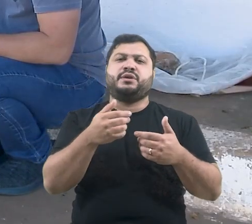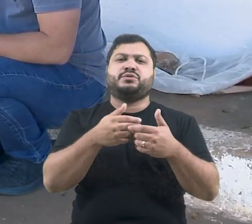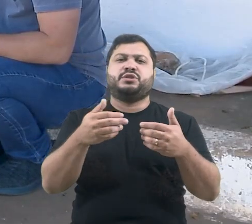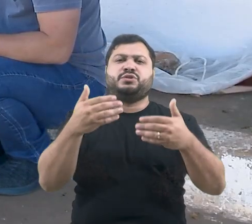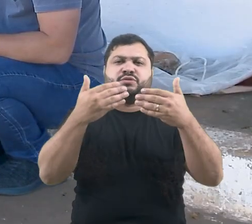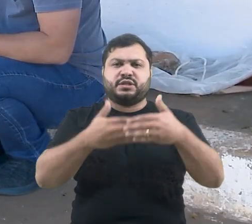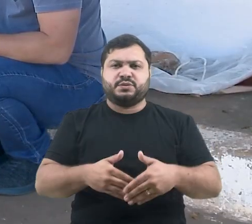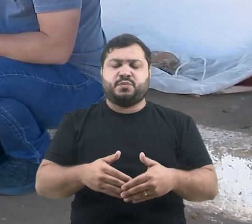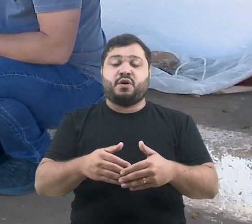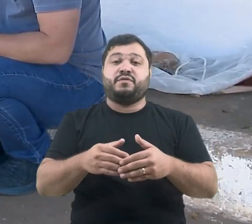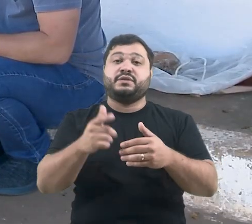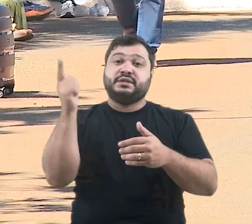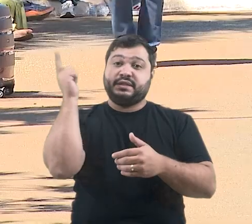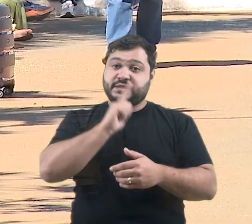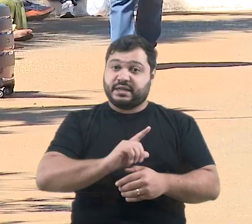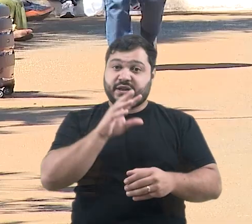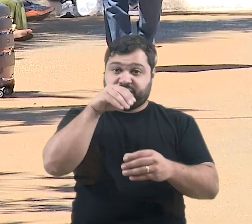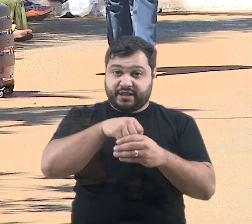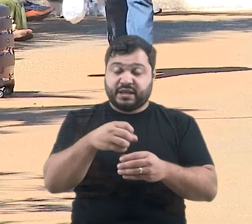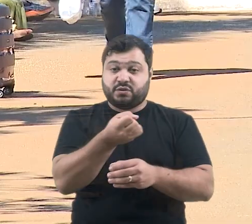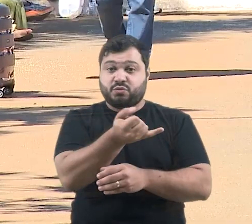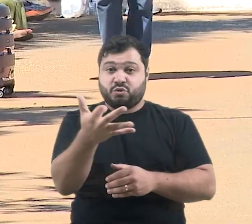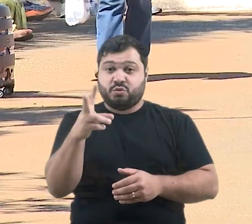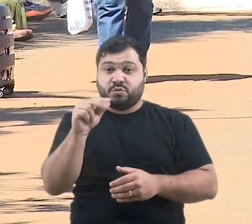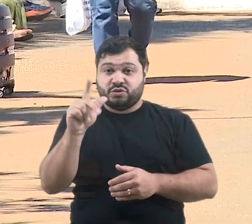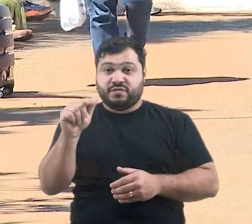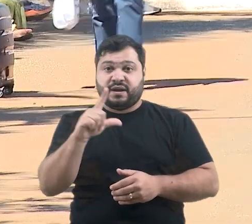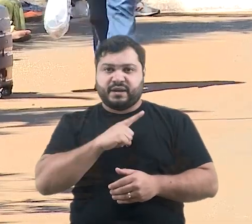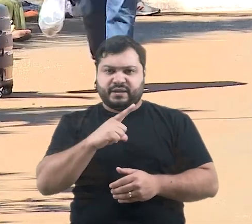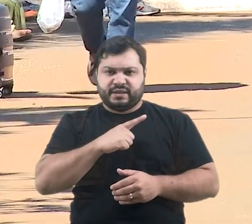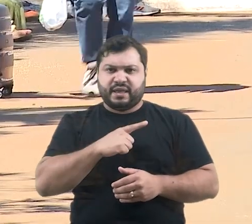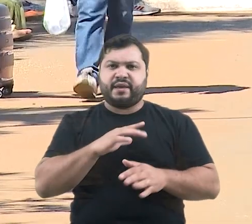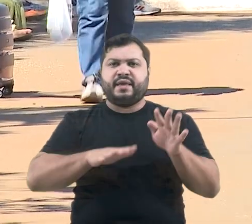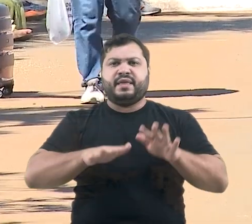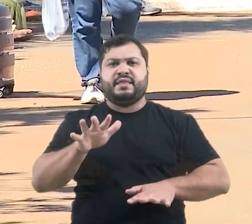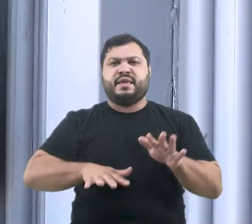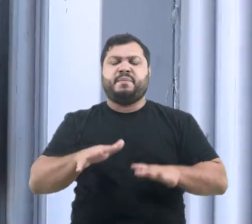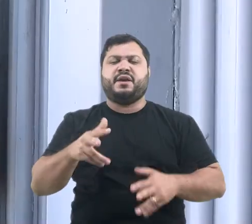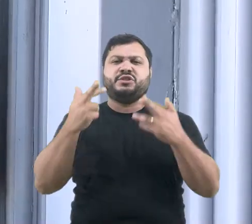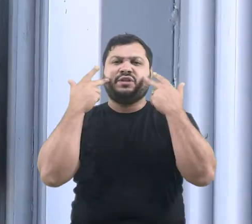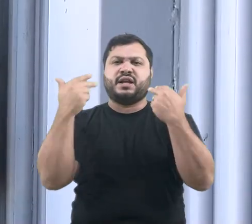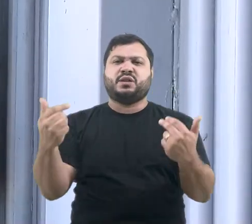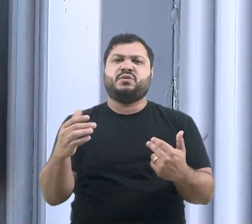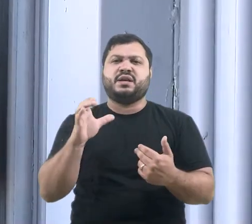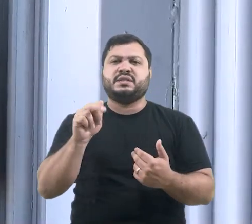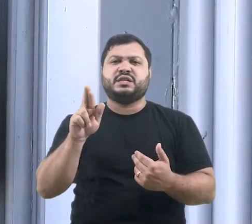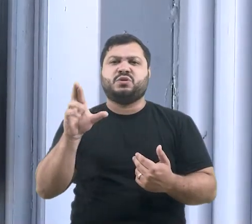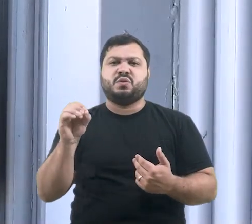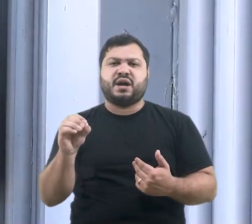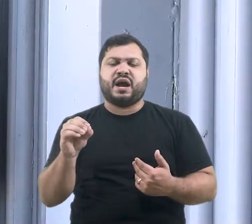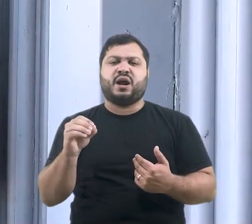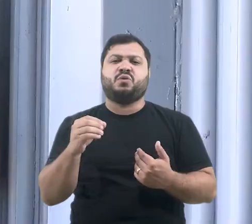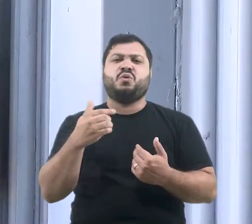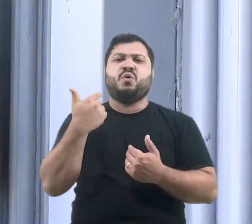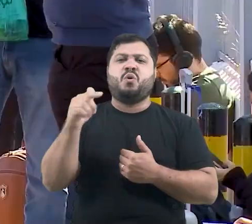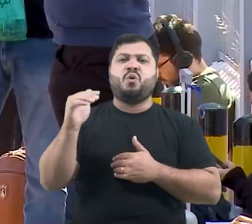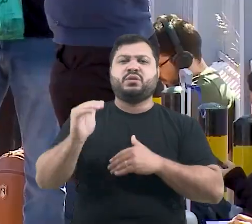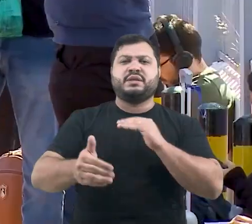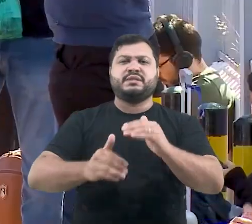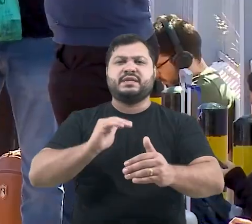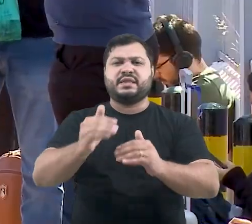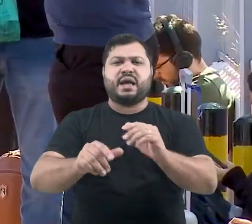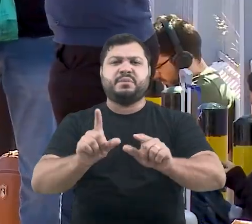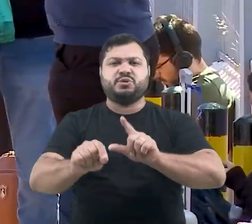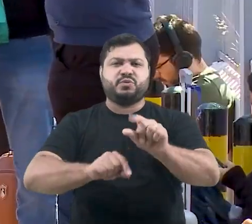ser bem-sucedido nas provas e se classificar dentro do número de vagas ofertadas. A depender da natureza do cargo público,